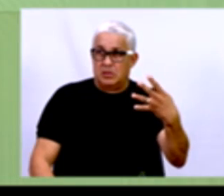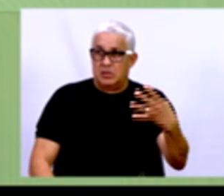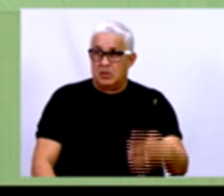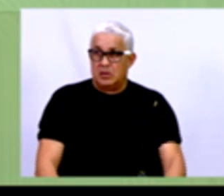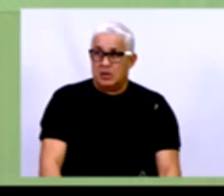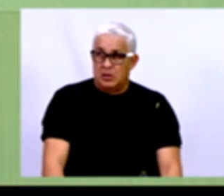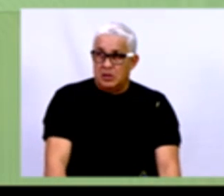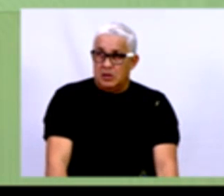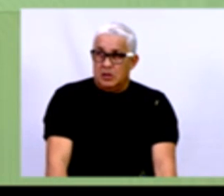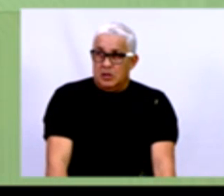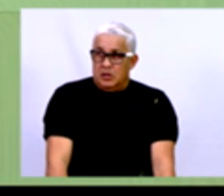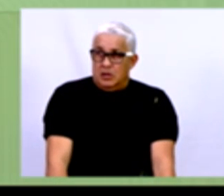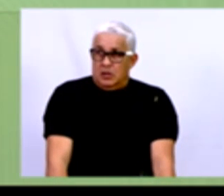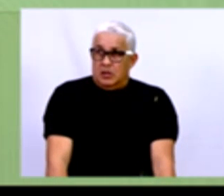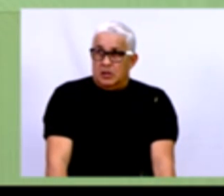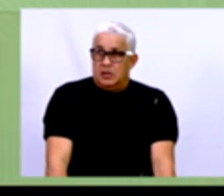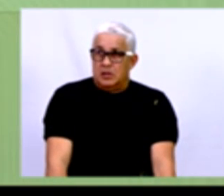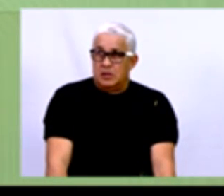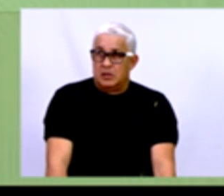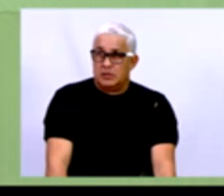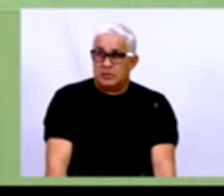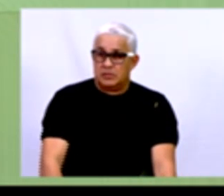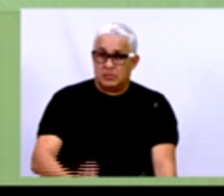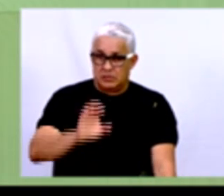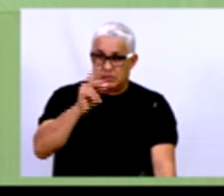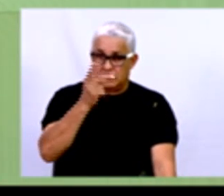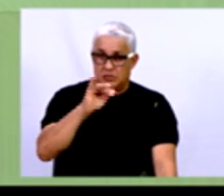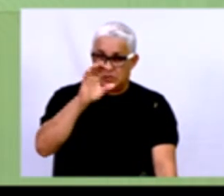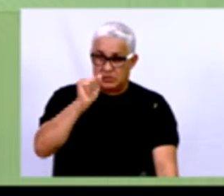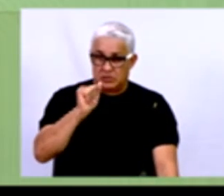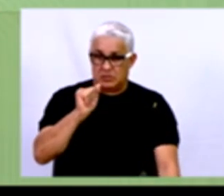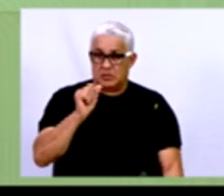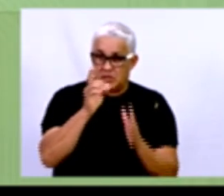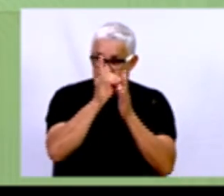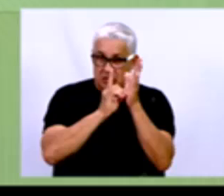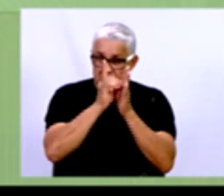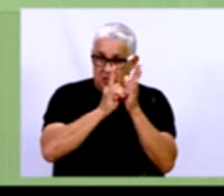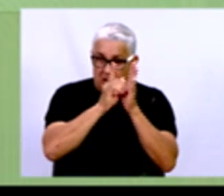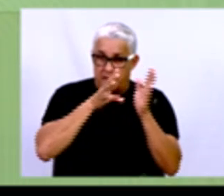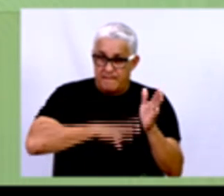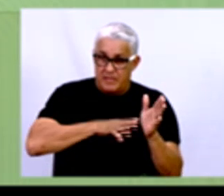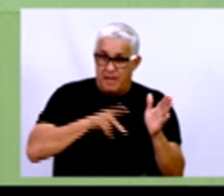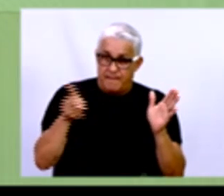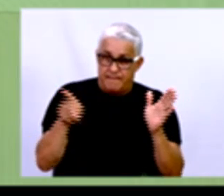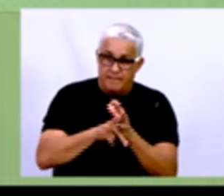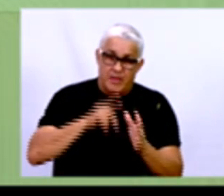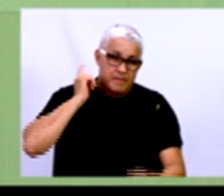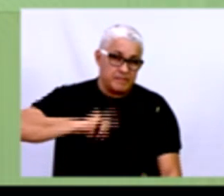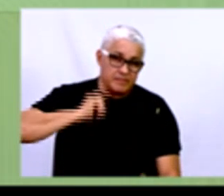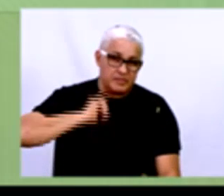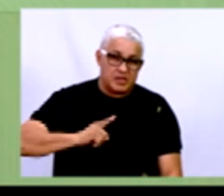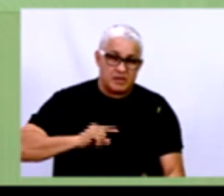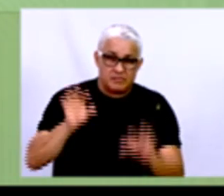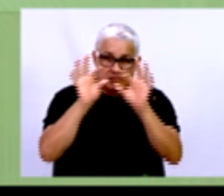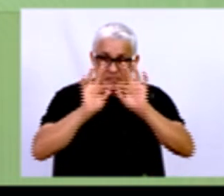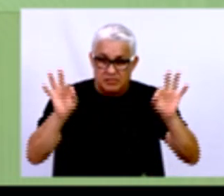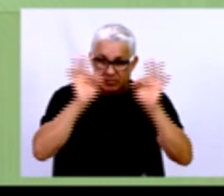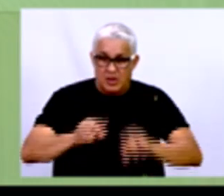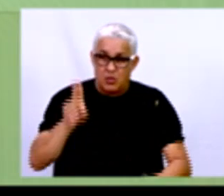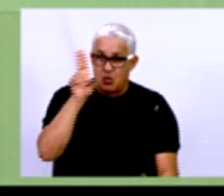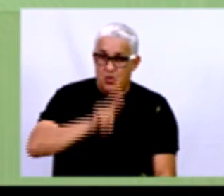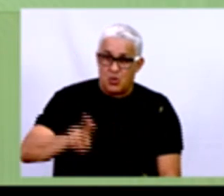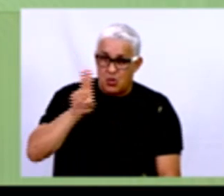tira? Ó, Chica, esse seu dicionário português mineirês tem uma seção de frases